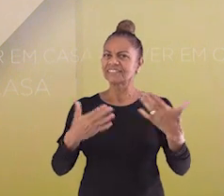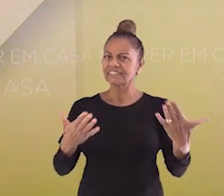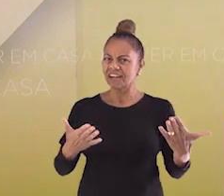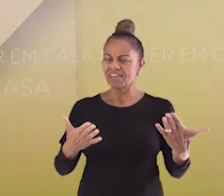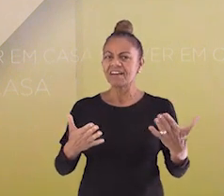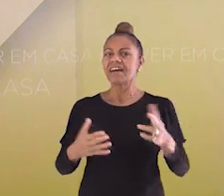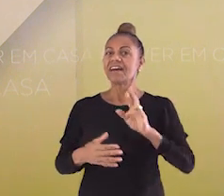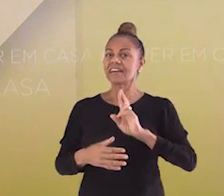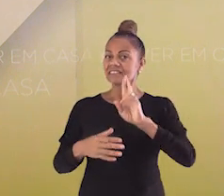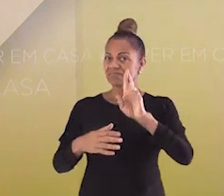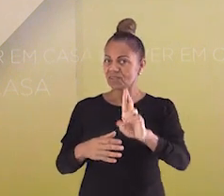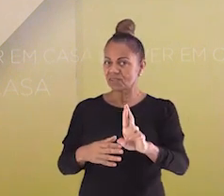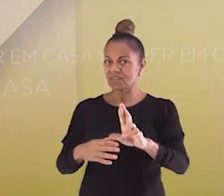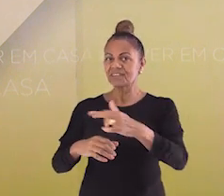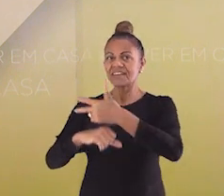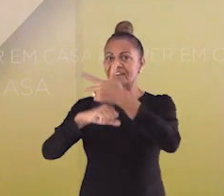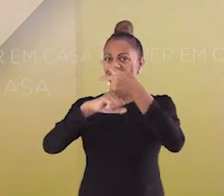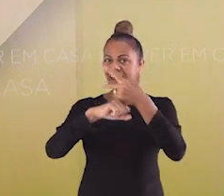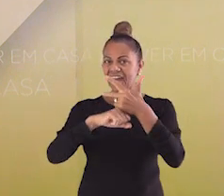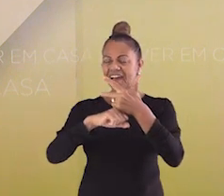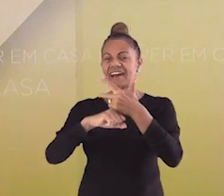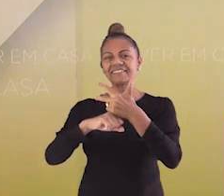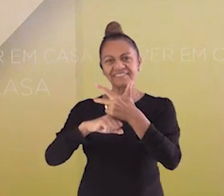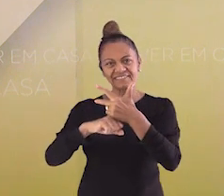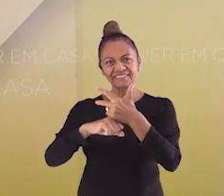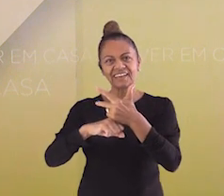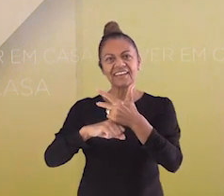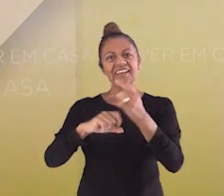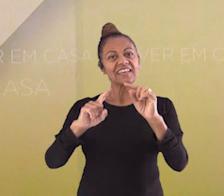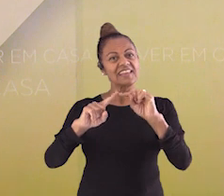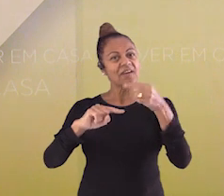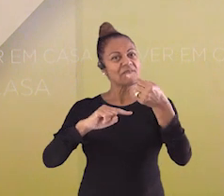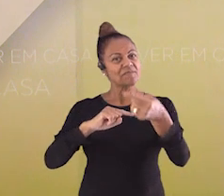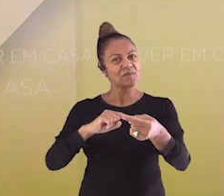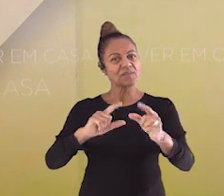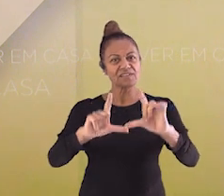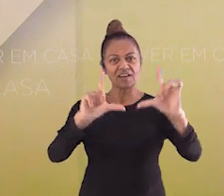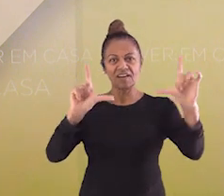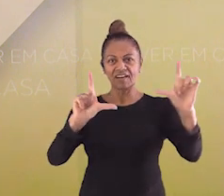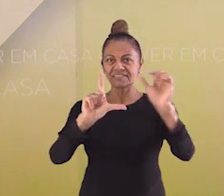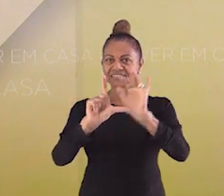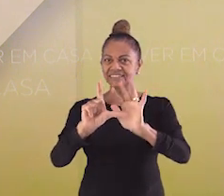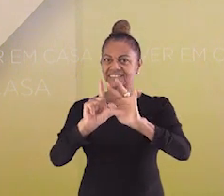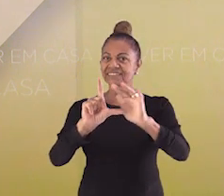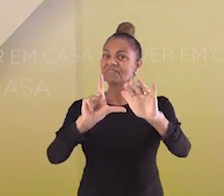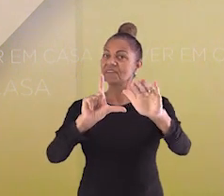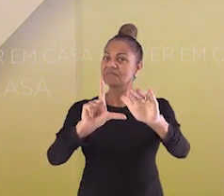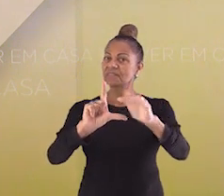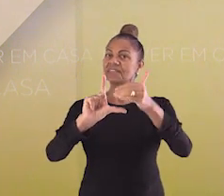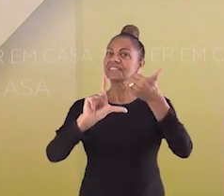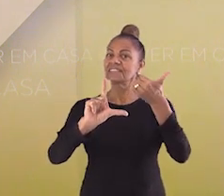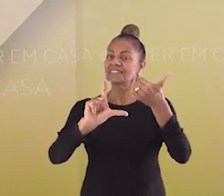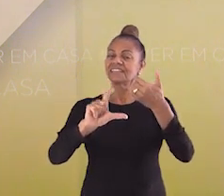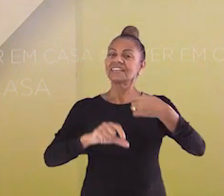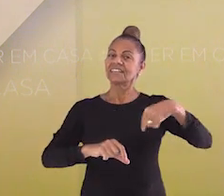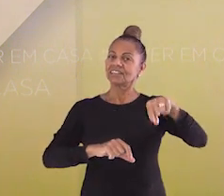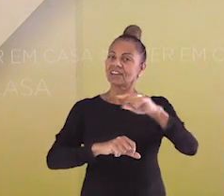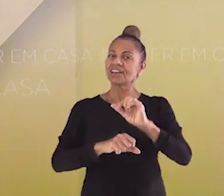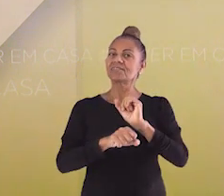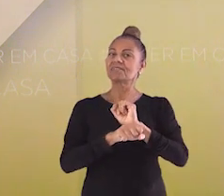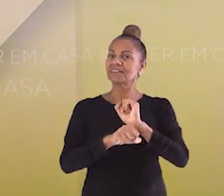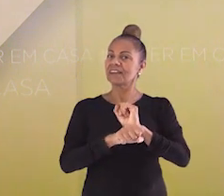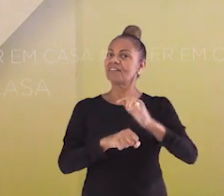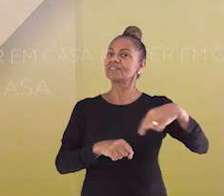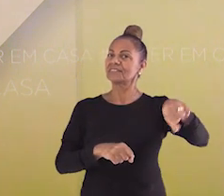Code que está aqui. É bem fácil, é só apontar a câmera do seu celular para ele e fazer o envio. Fácil, né? Então, a gente fica aguardando a